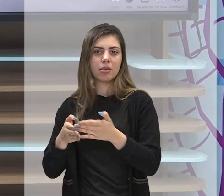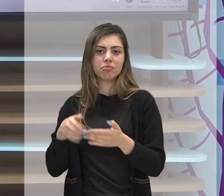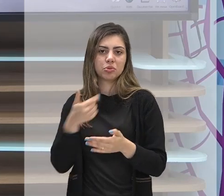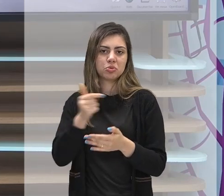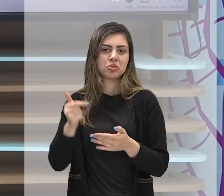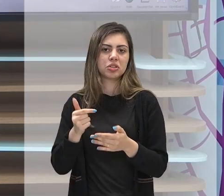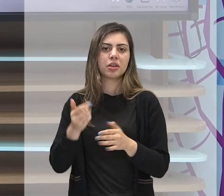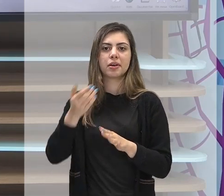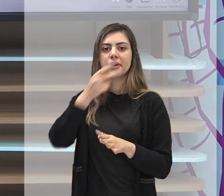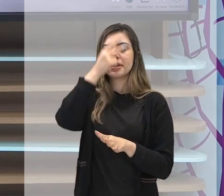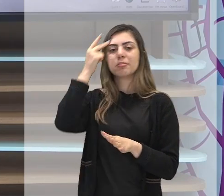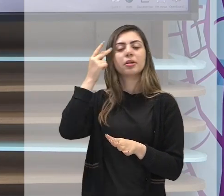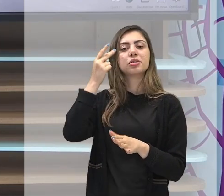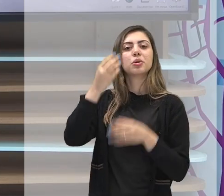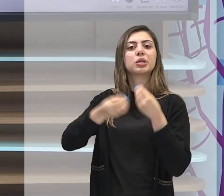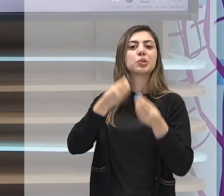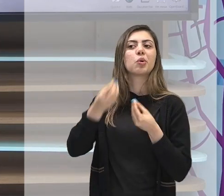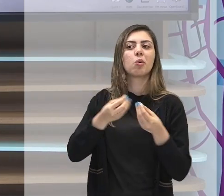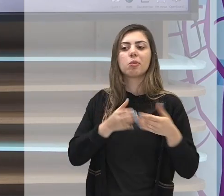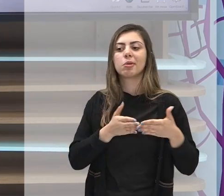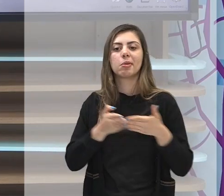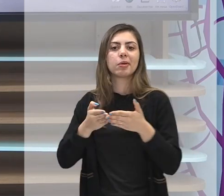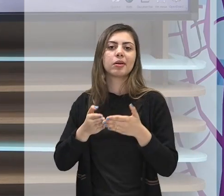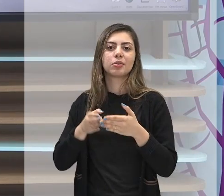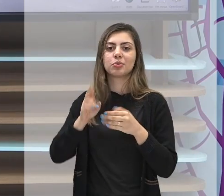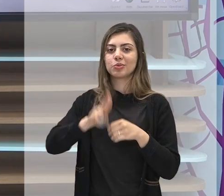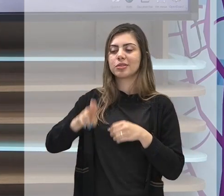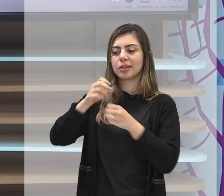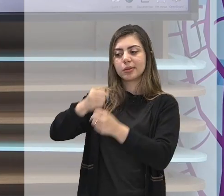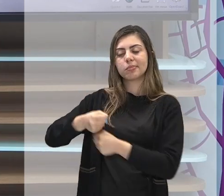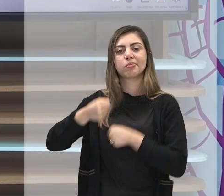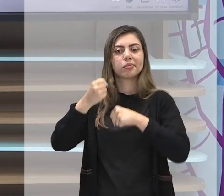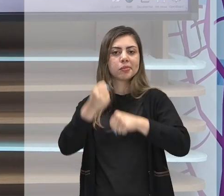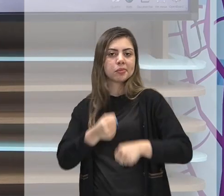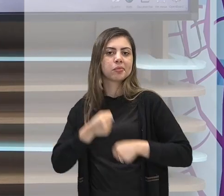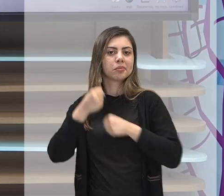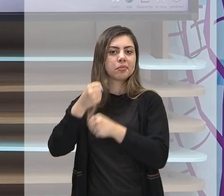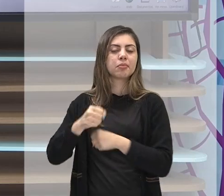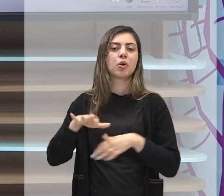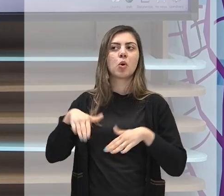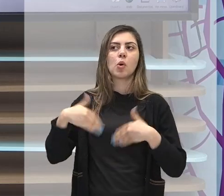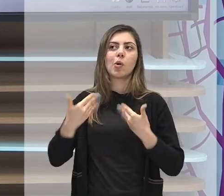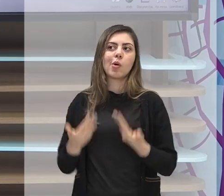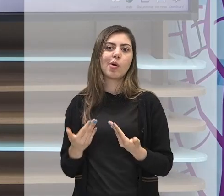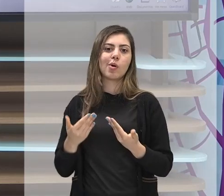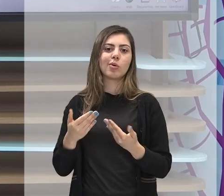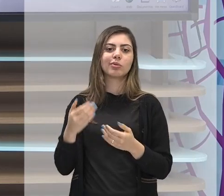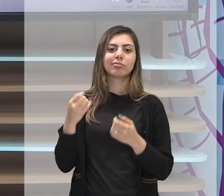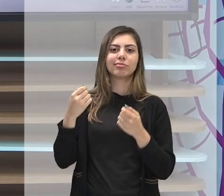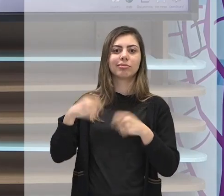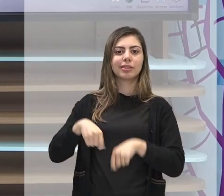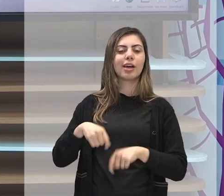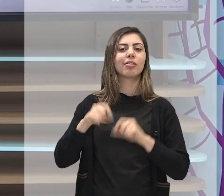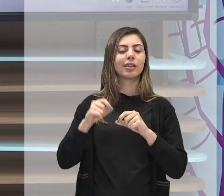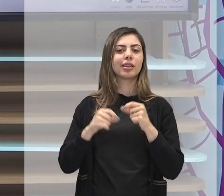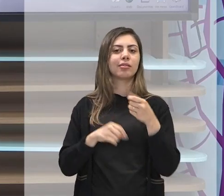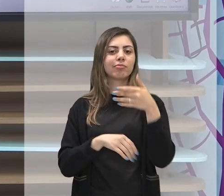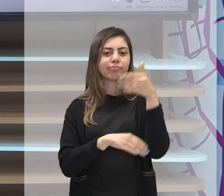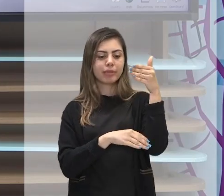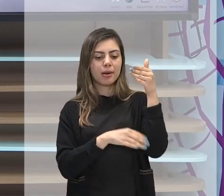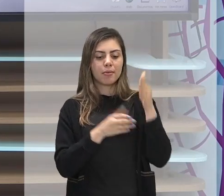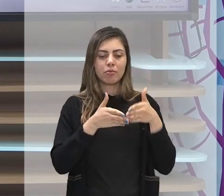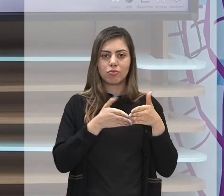locomoviam? Utilizando remos ou utilizando as velas para aproveitar a força do vento. Era a tecnologia